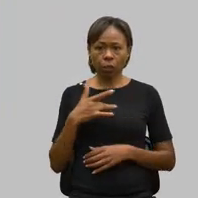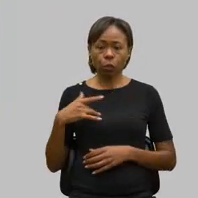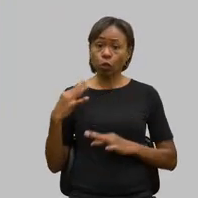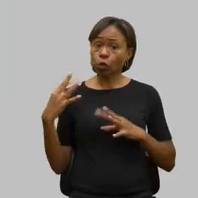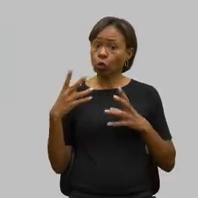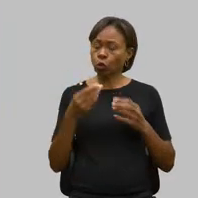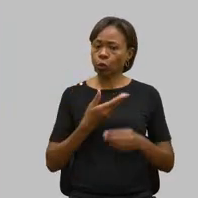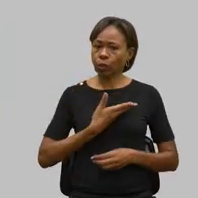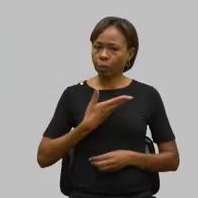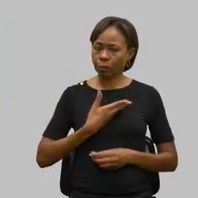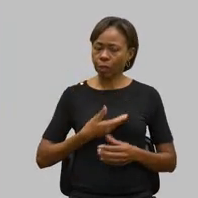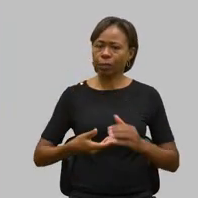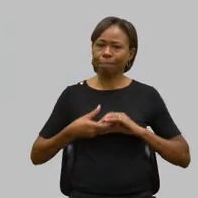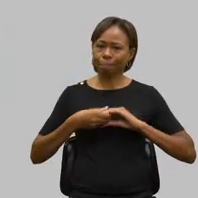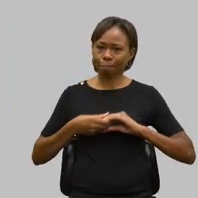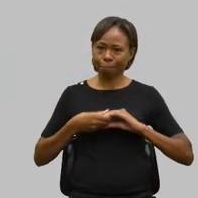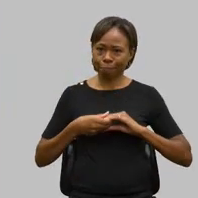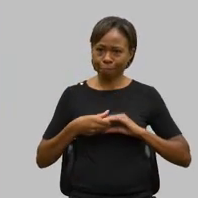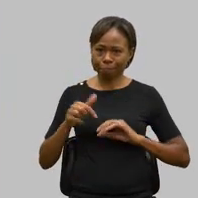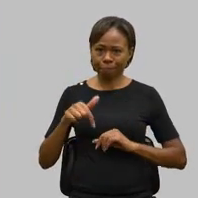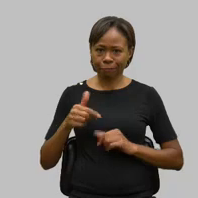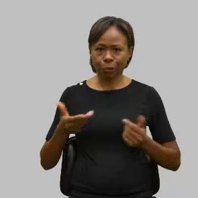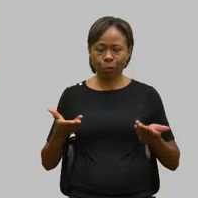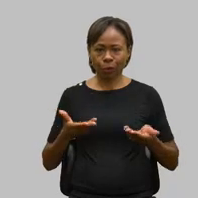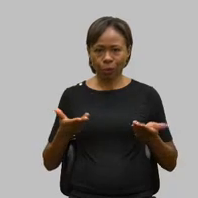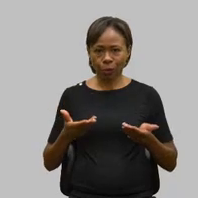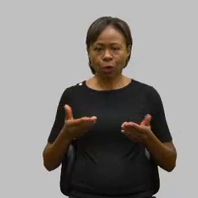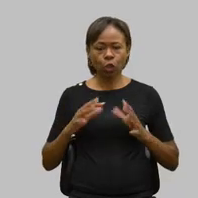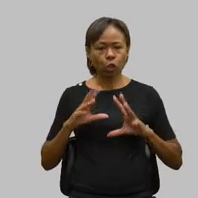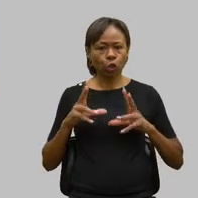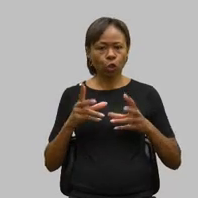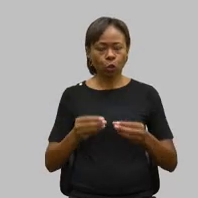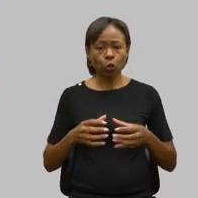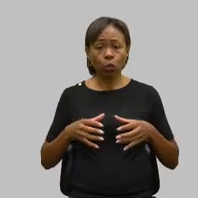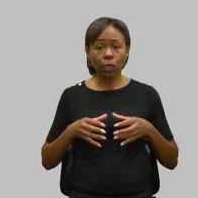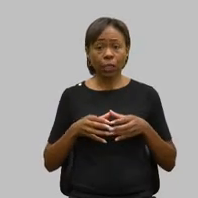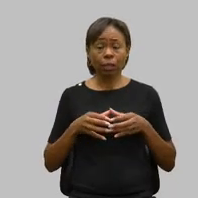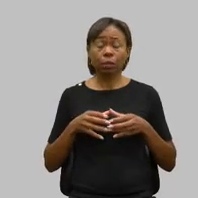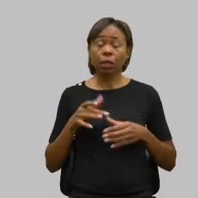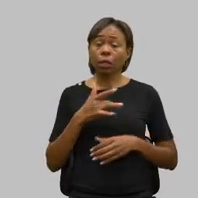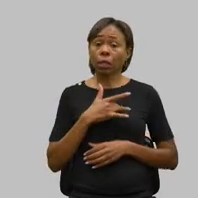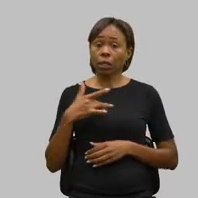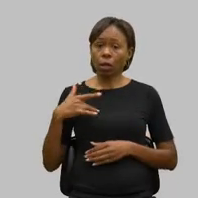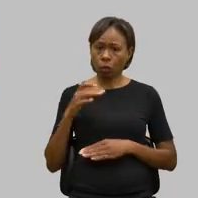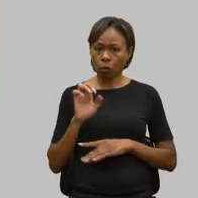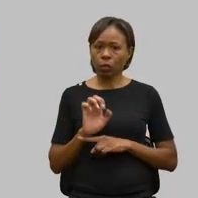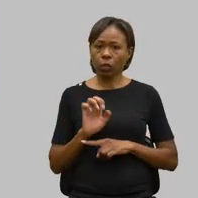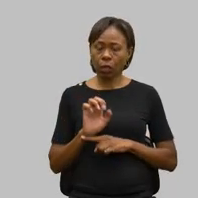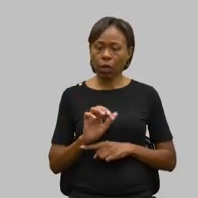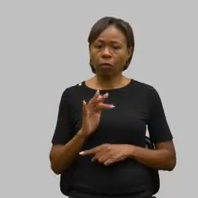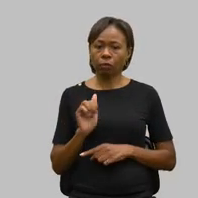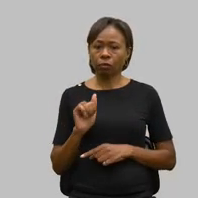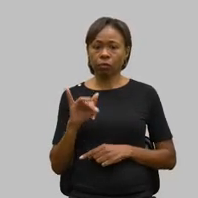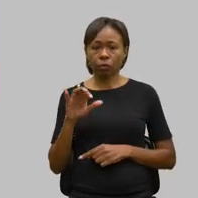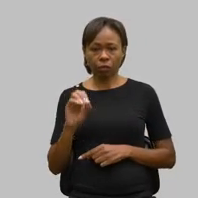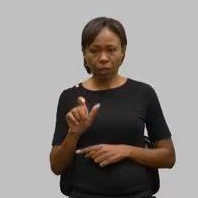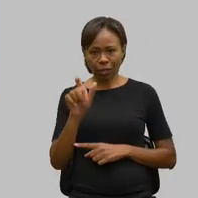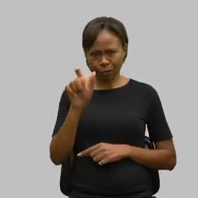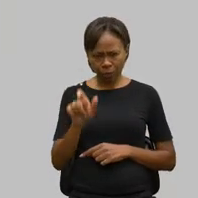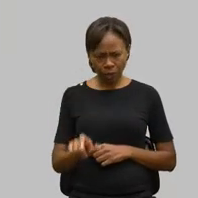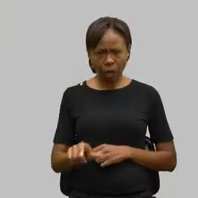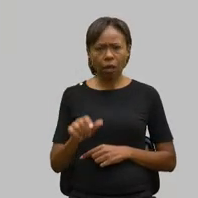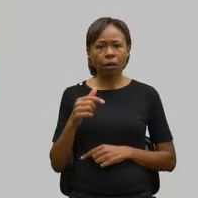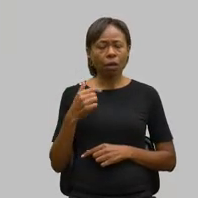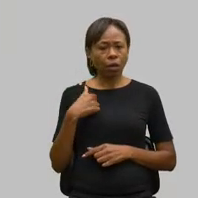amigas, deputados e deputadas que estão aqui, cumprimentar toda a equipe da Secretaria Estadual de Saúde. Fábio, não teria como deixar de